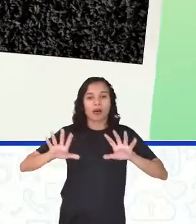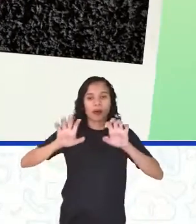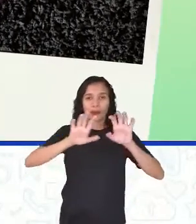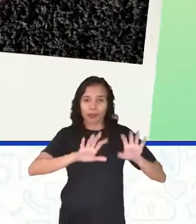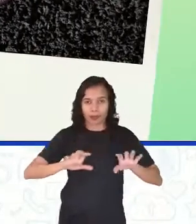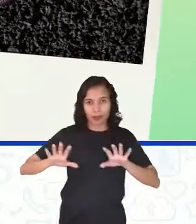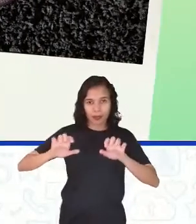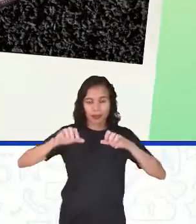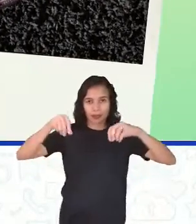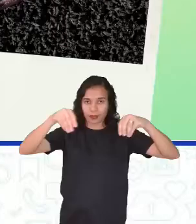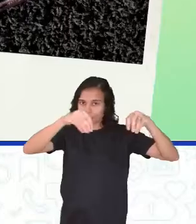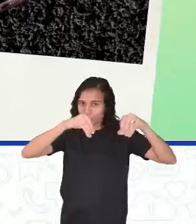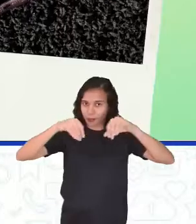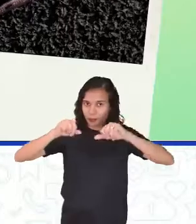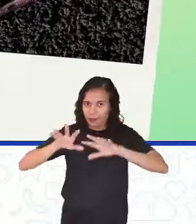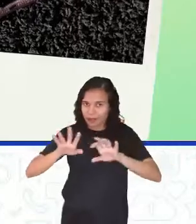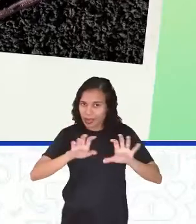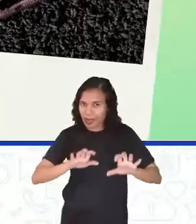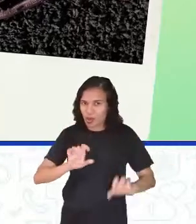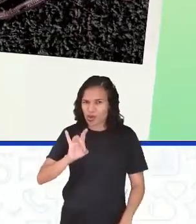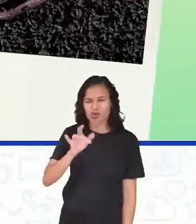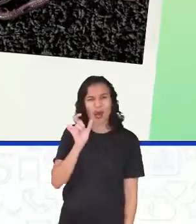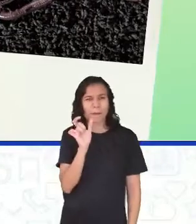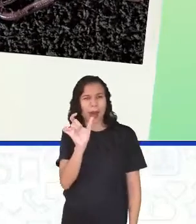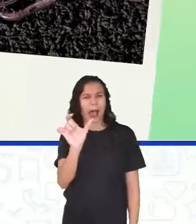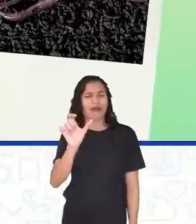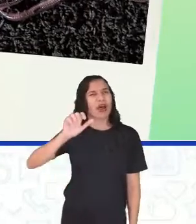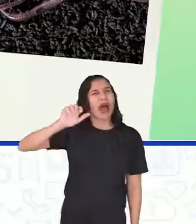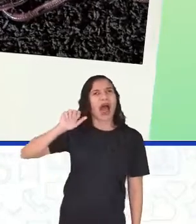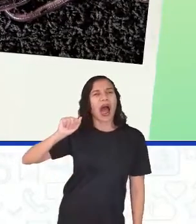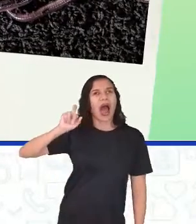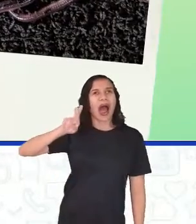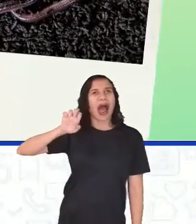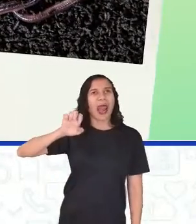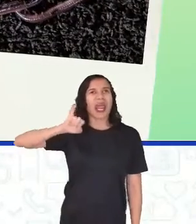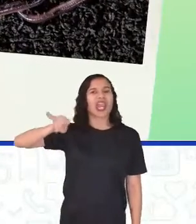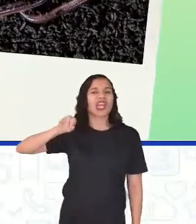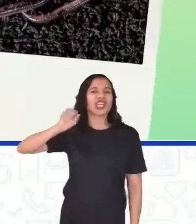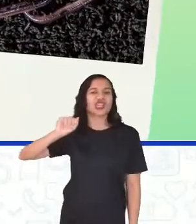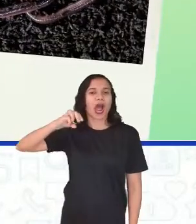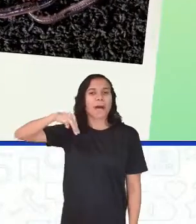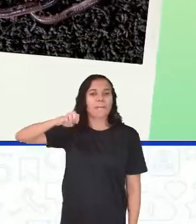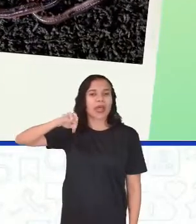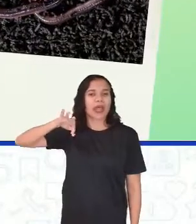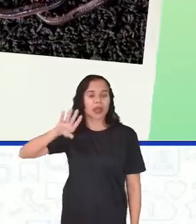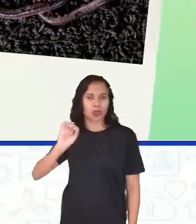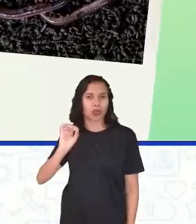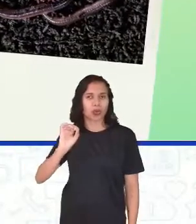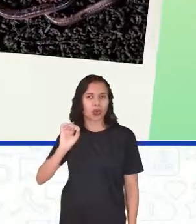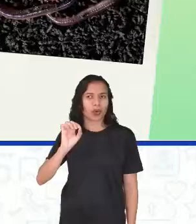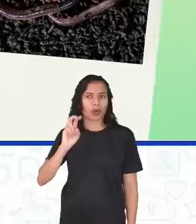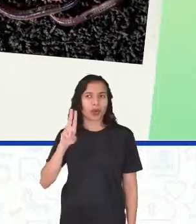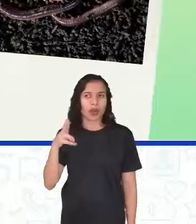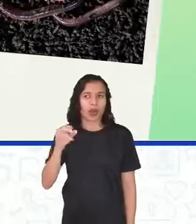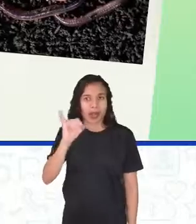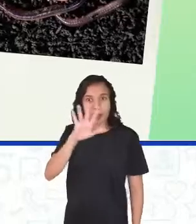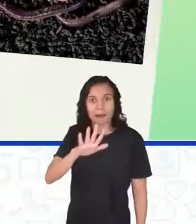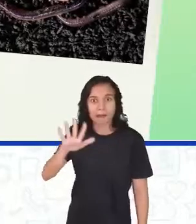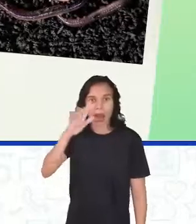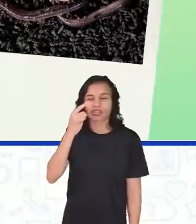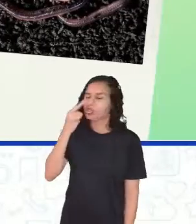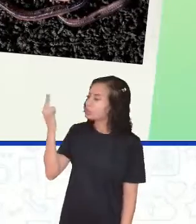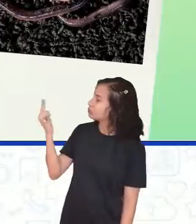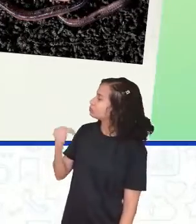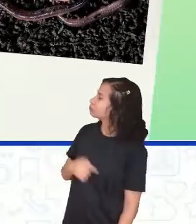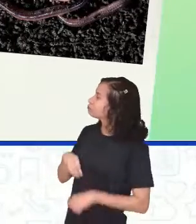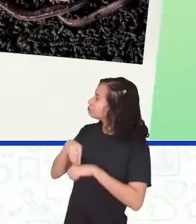né? Será que só com essa palavra a gente já arrisca o que está acontecendo? Ou as imagens estão já dando a grande